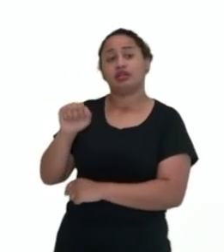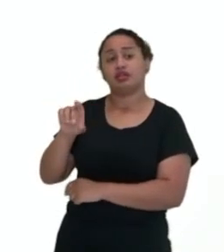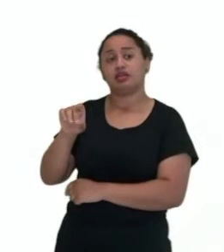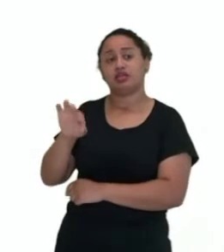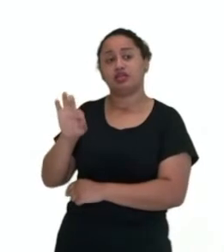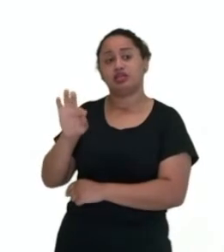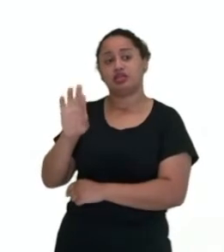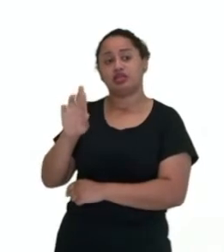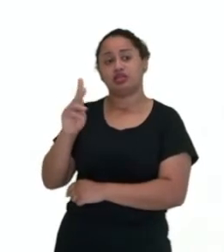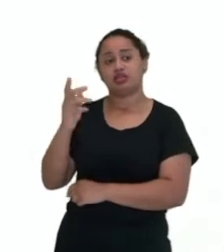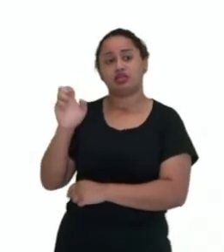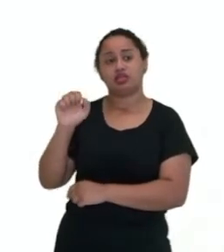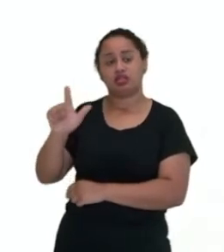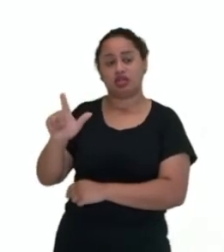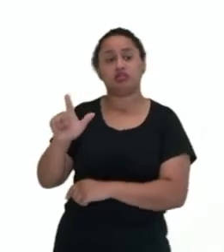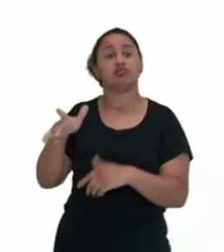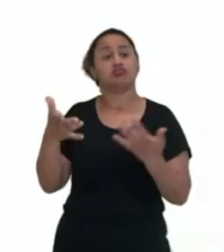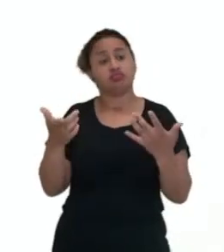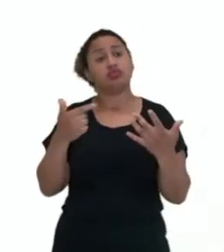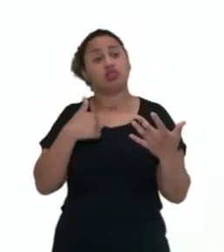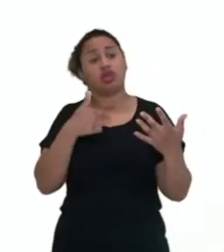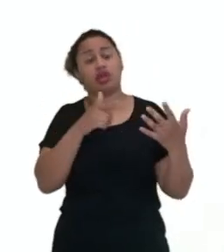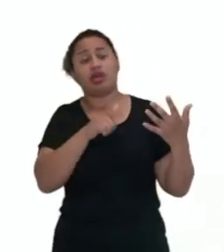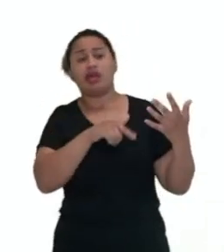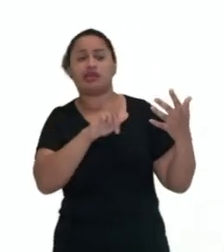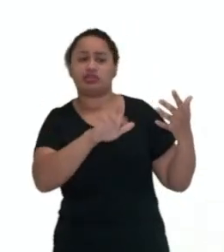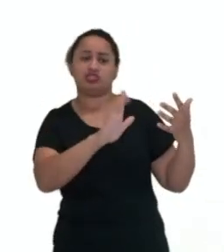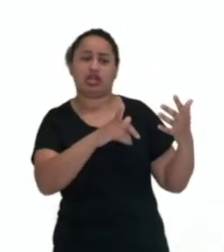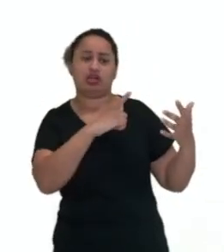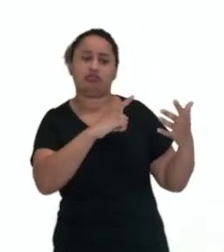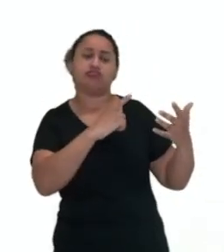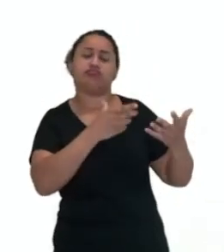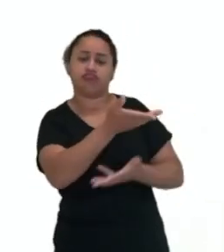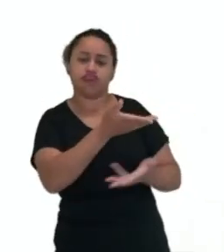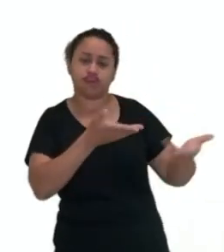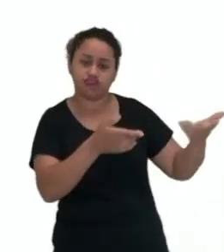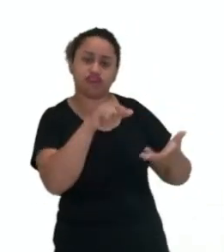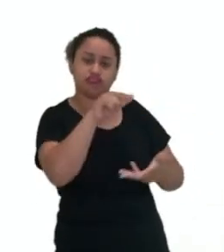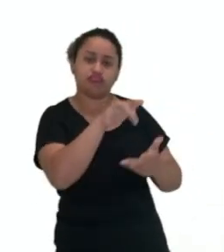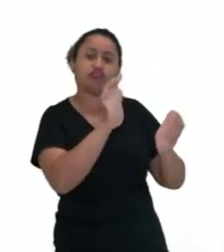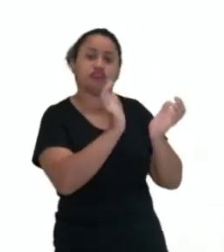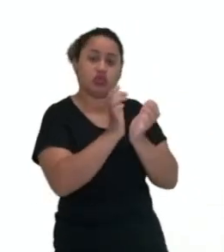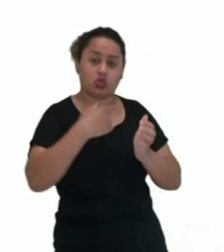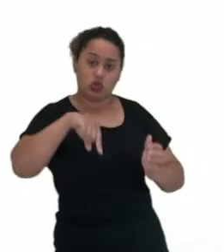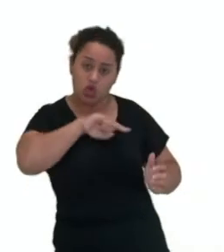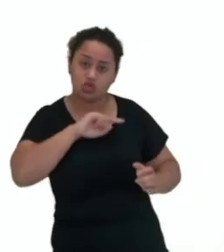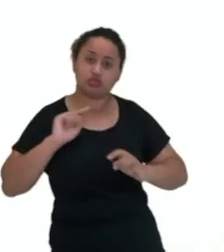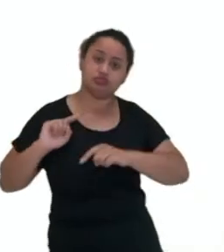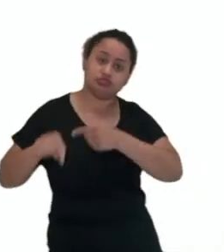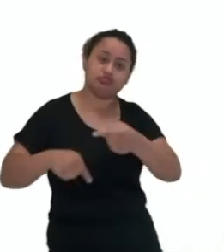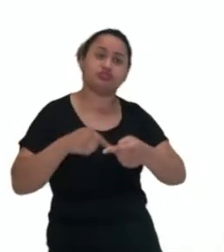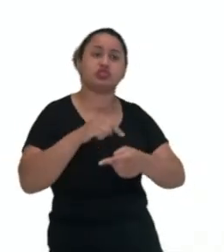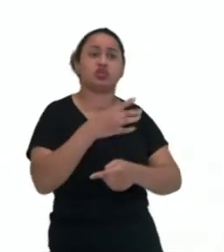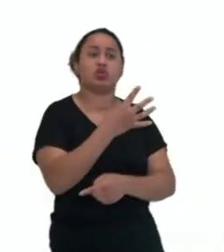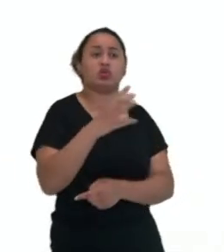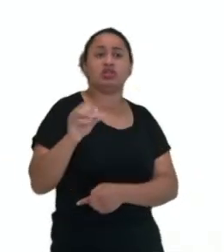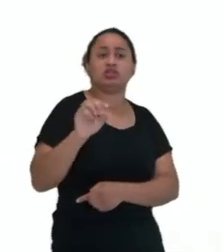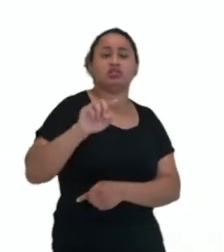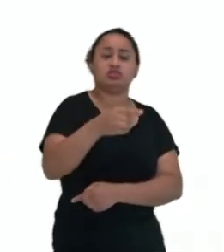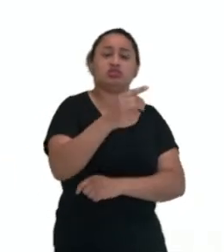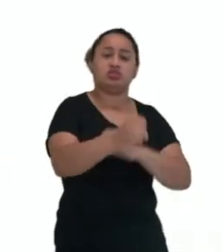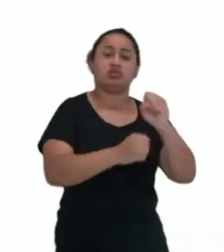extinta com a qual a espécie humana moderna conviveu, então convivemos com essa espécie, há cerca de 400 mil anos na Europa.